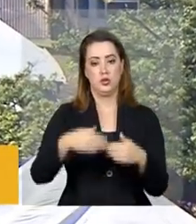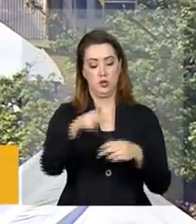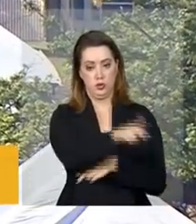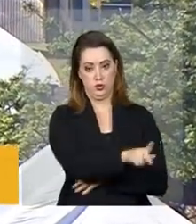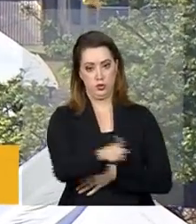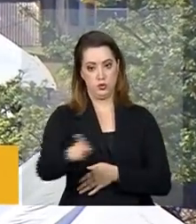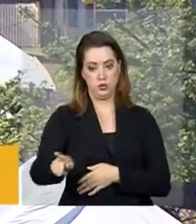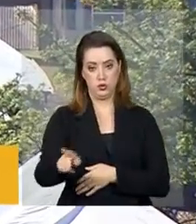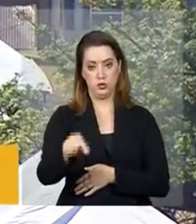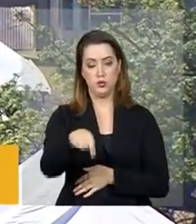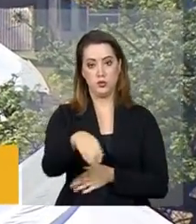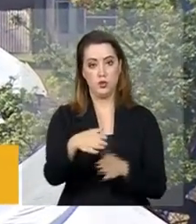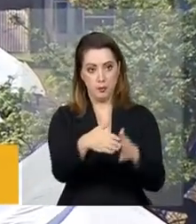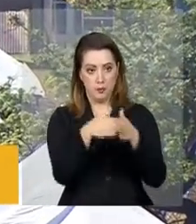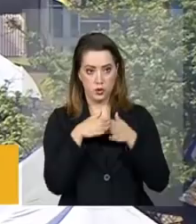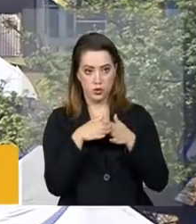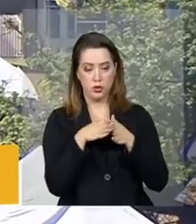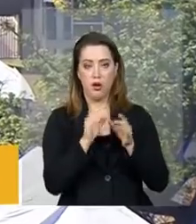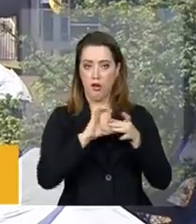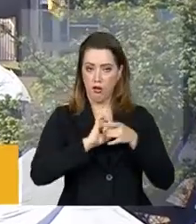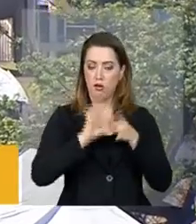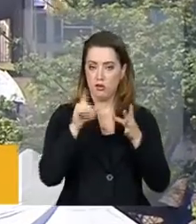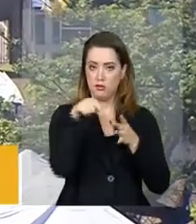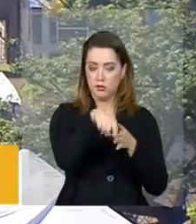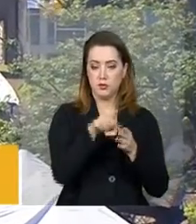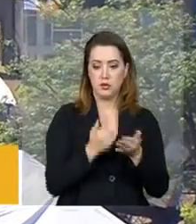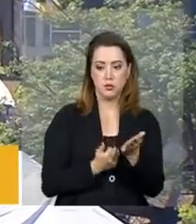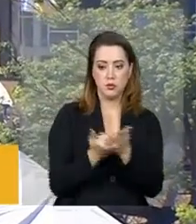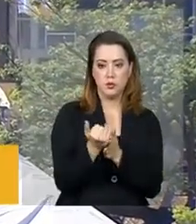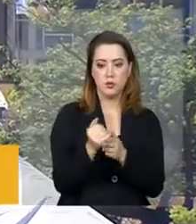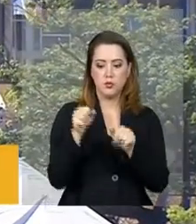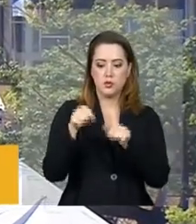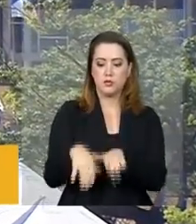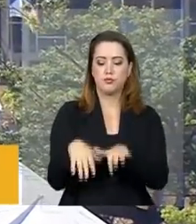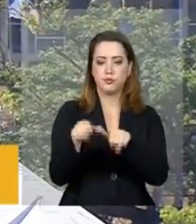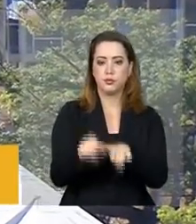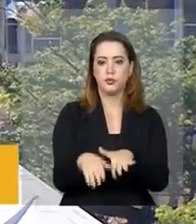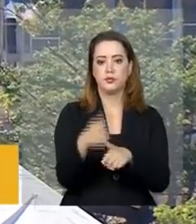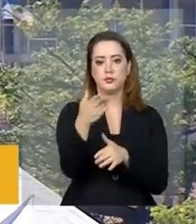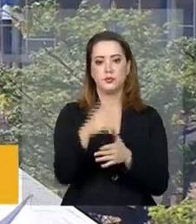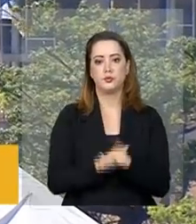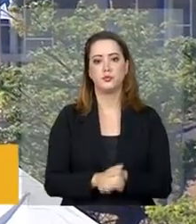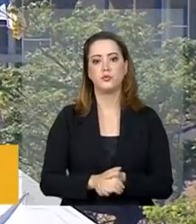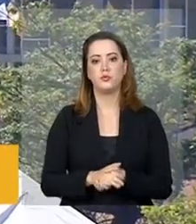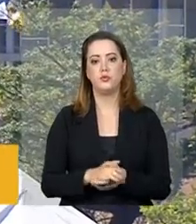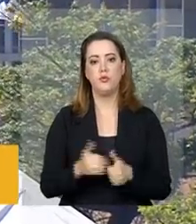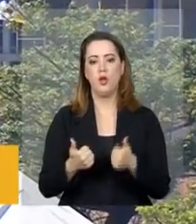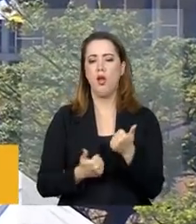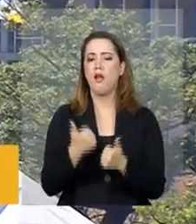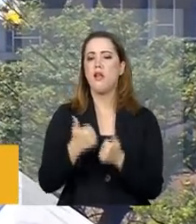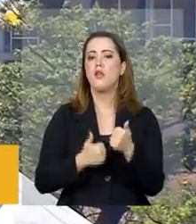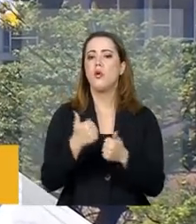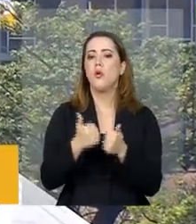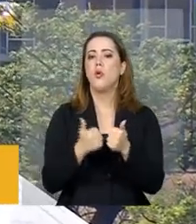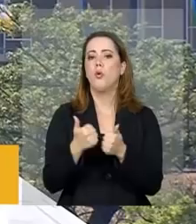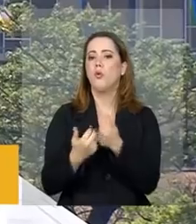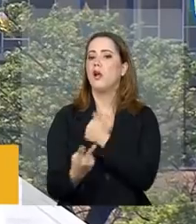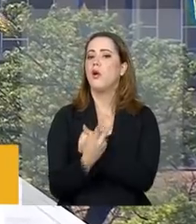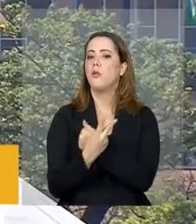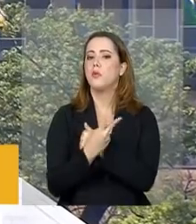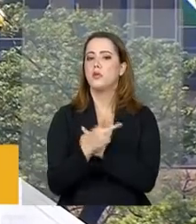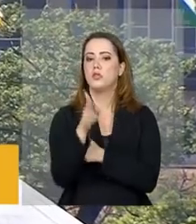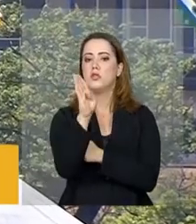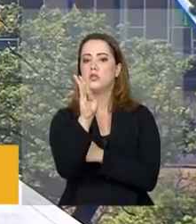e solicitará permissão para dar início ao desfile. Ele está ali num carro blindado, que carro blindado é esse? Esse é o